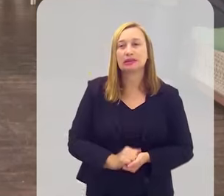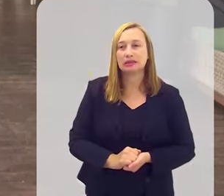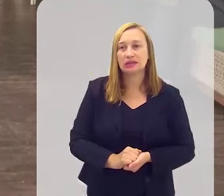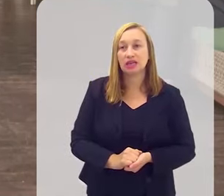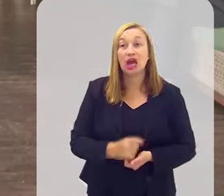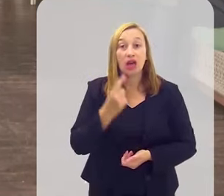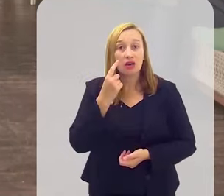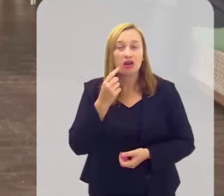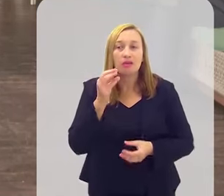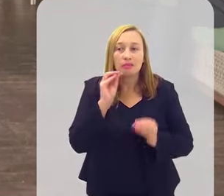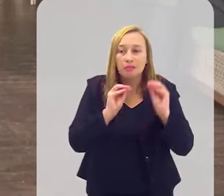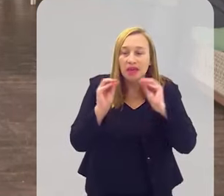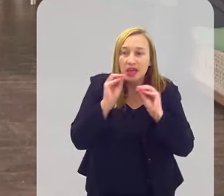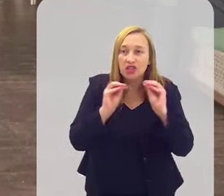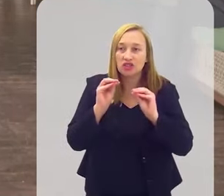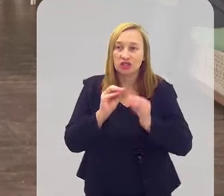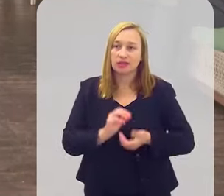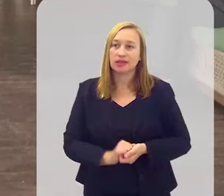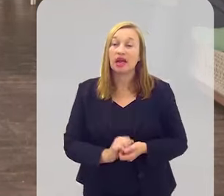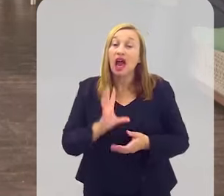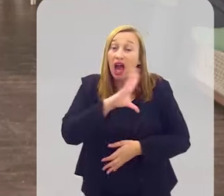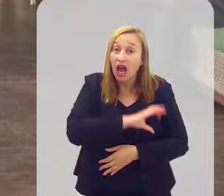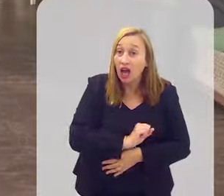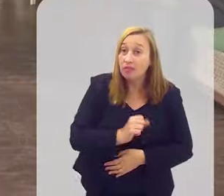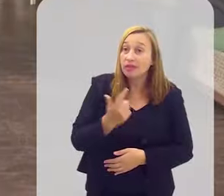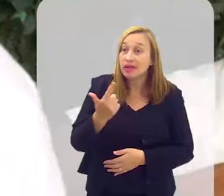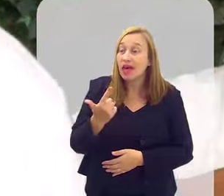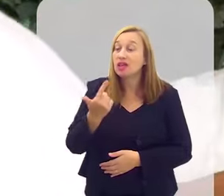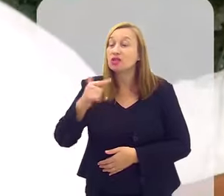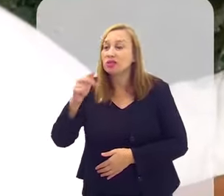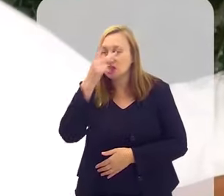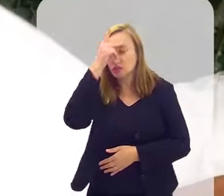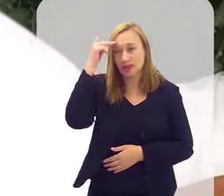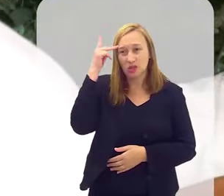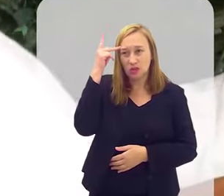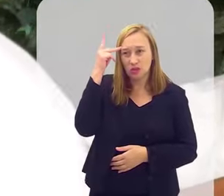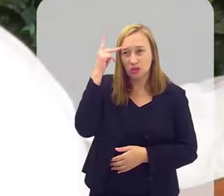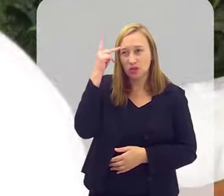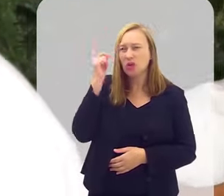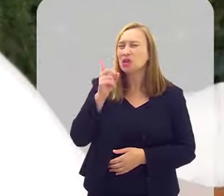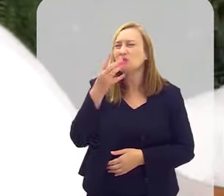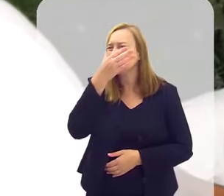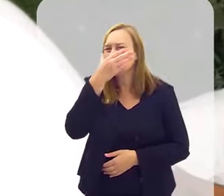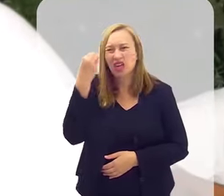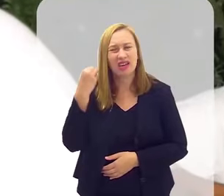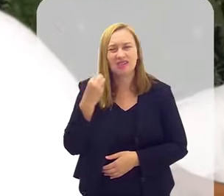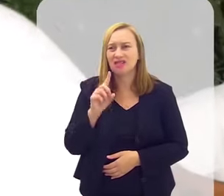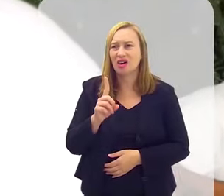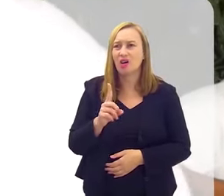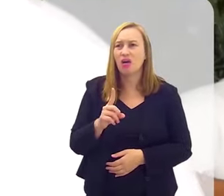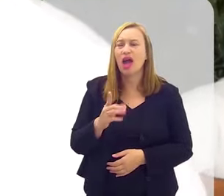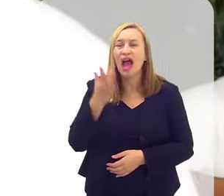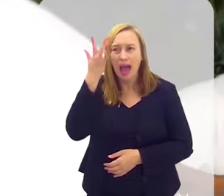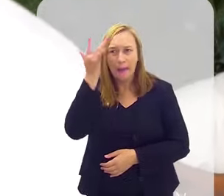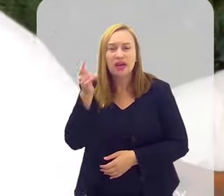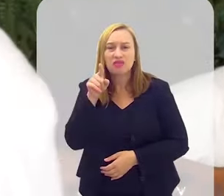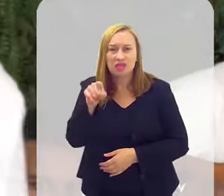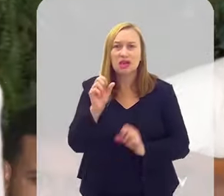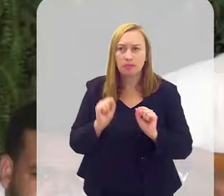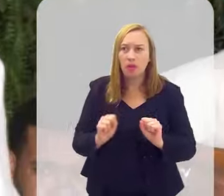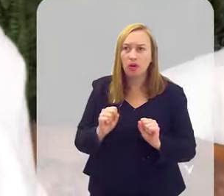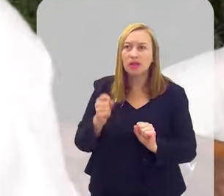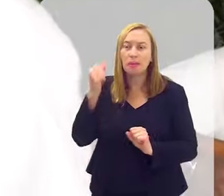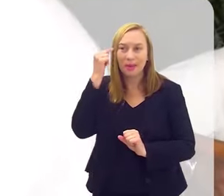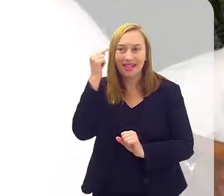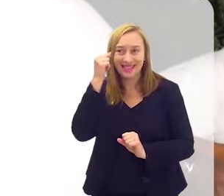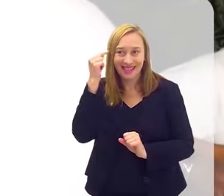perdoa quem você tem que perdoar cara beija quem você tem que beijar Ame Quem você tem que amar de PR